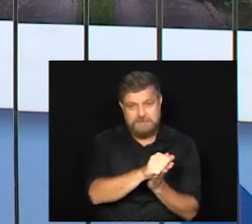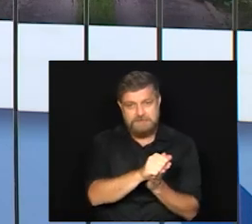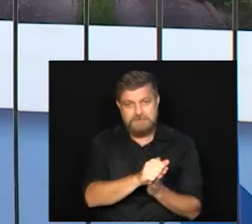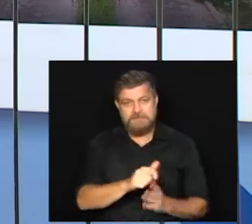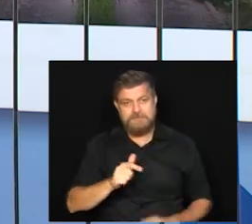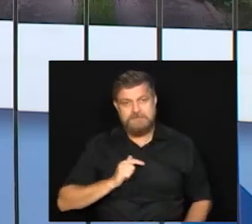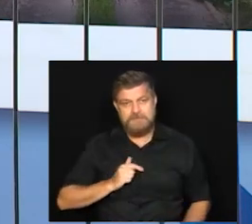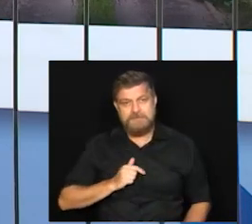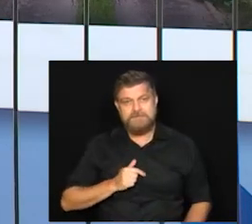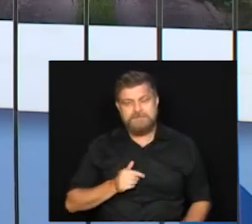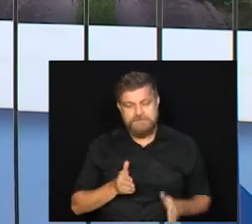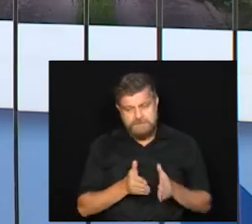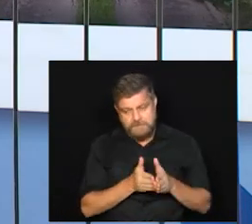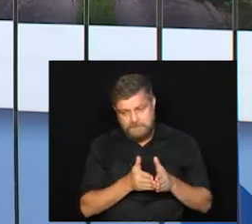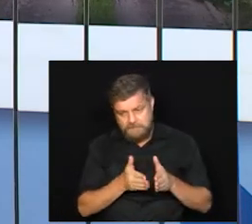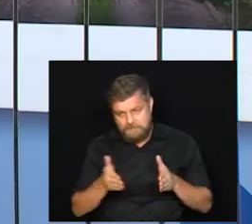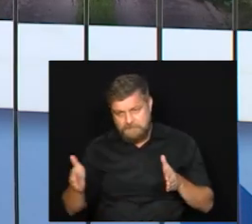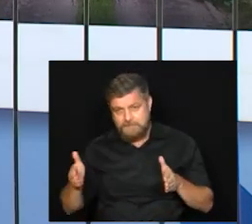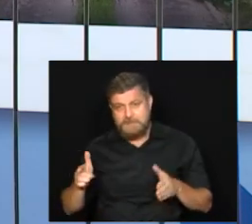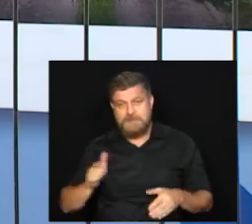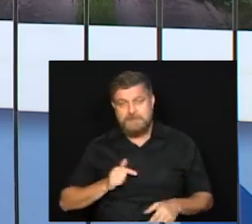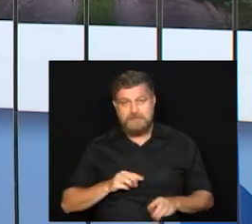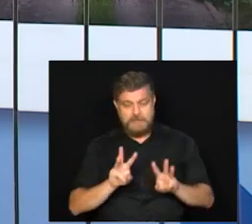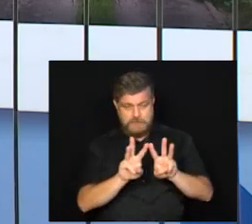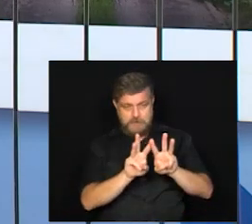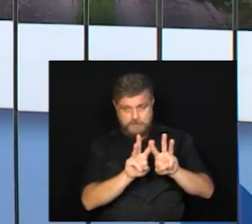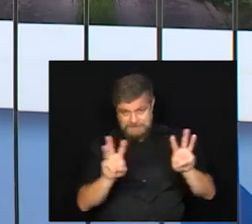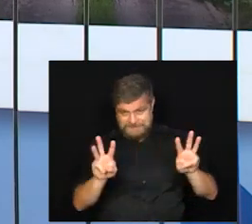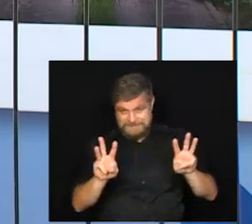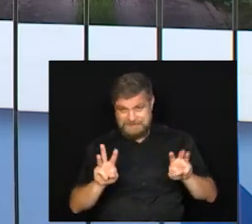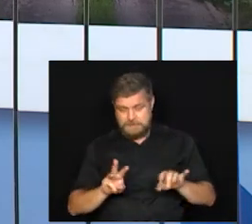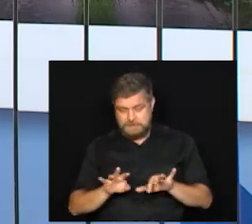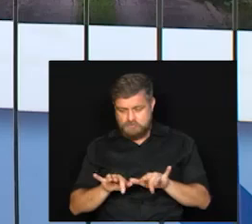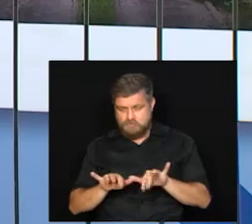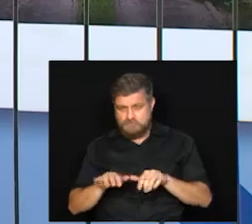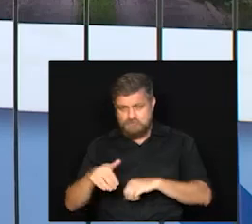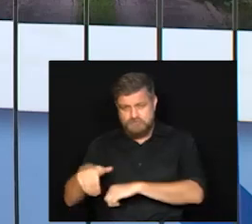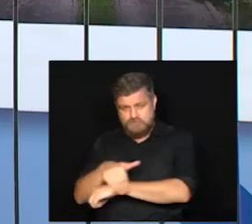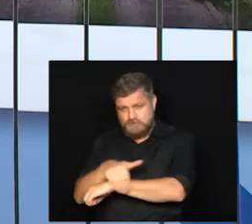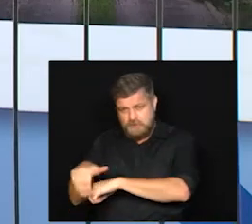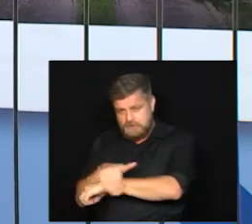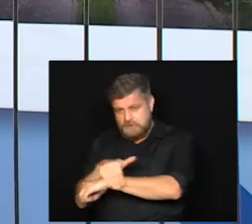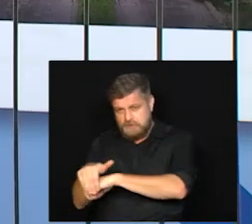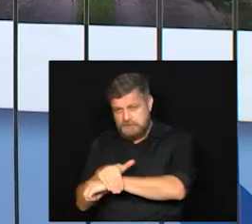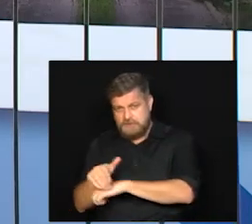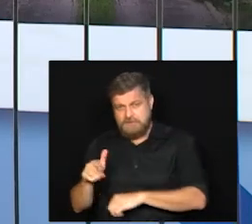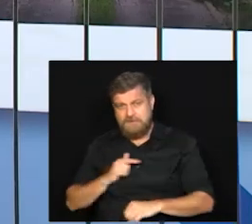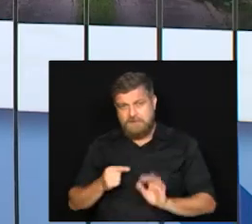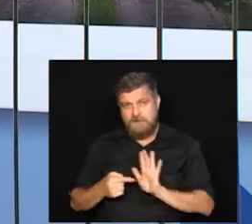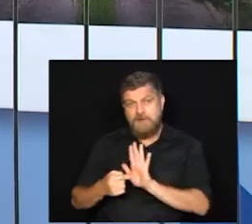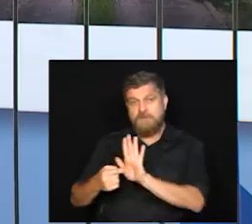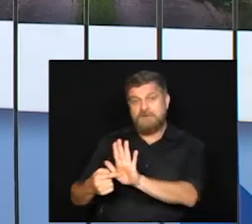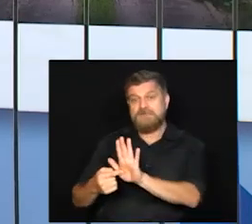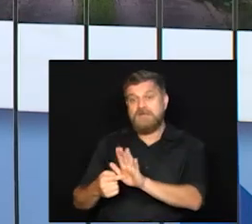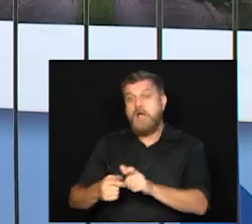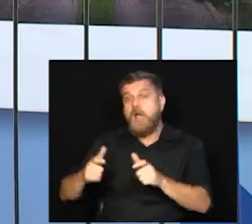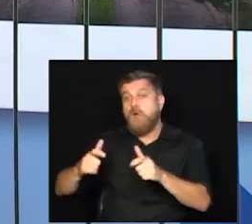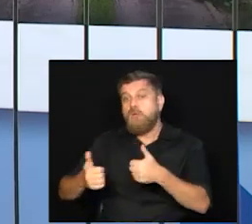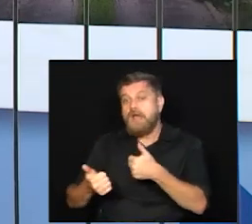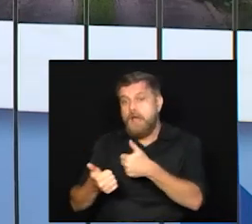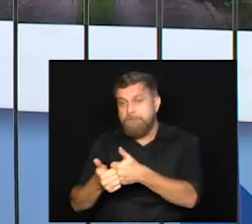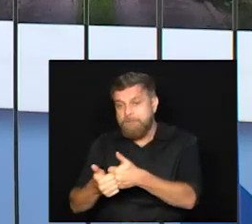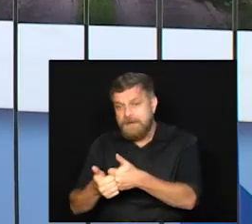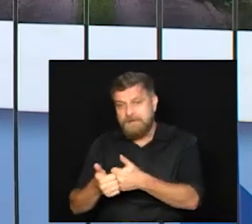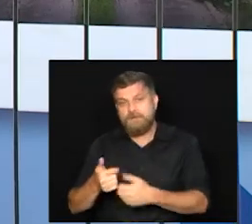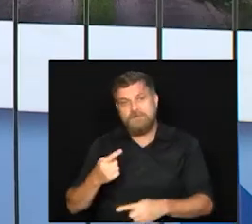para que ele passe a valer. E o próprio site, quando você coloca o seu endereço, que vai disponibilizar qual é o local de